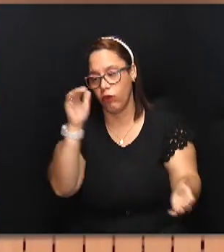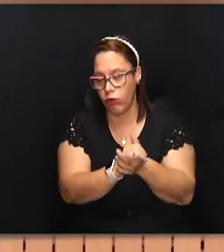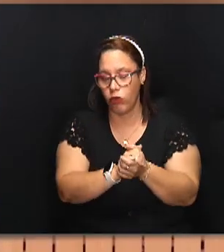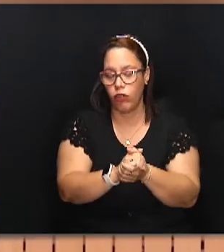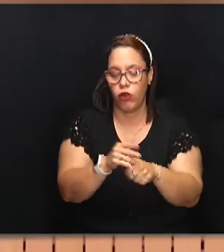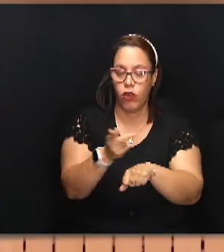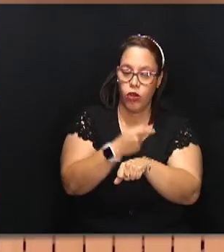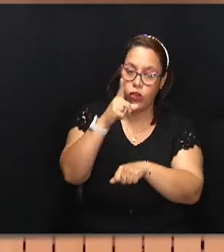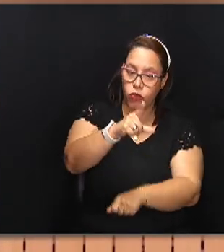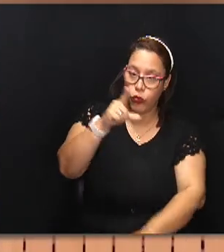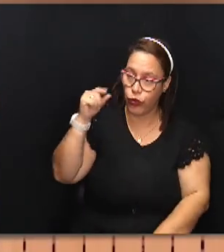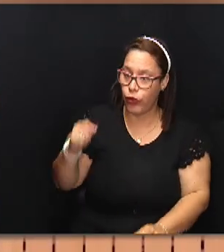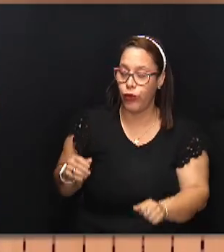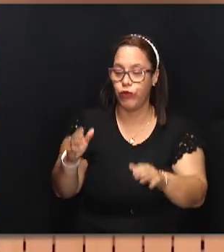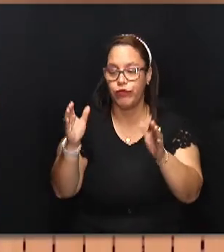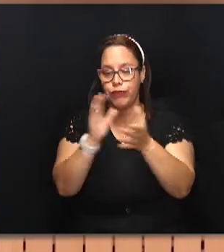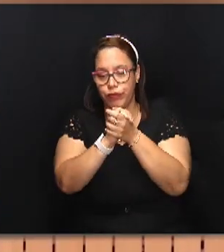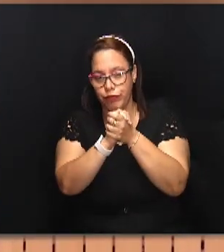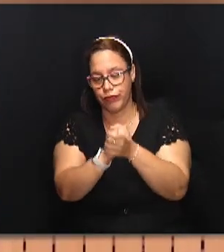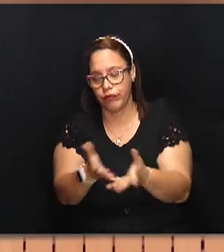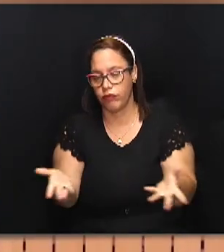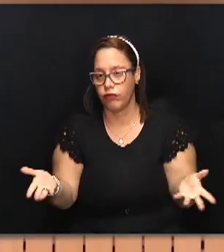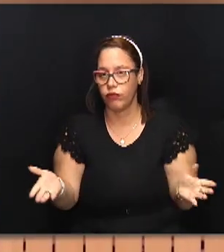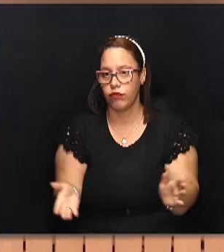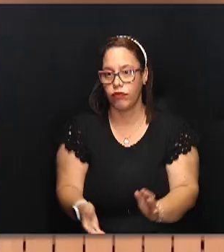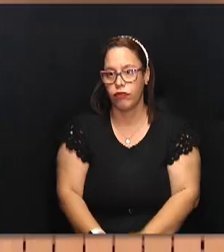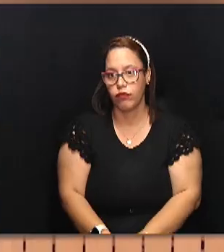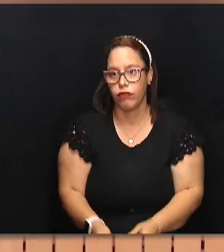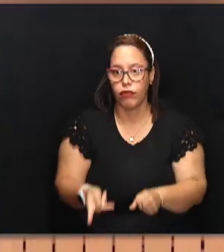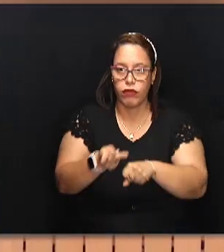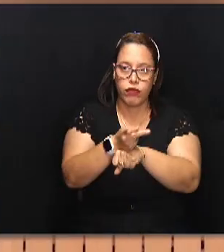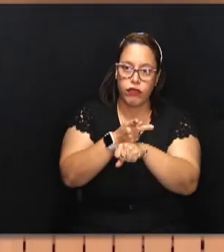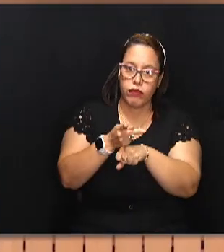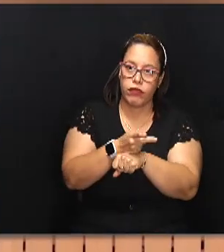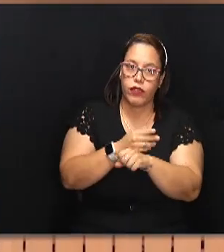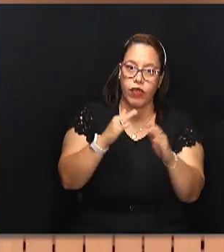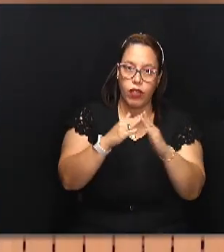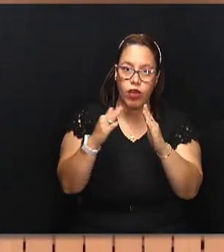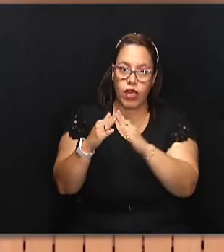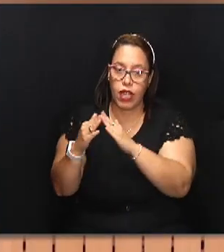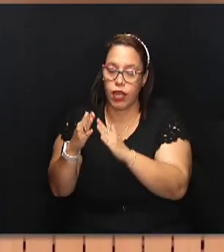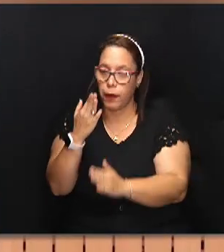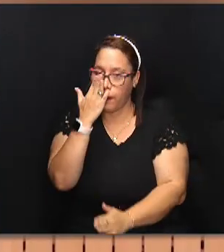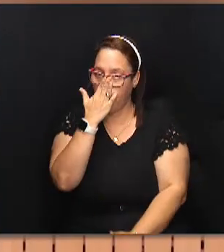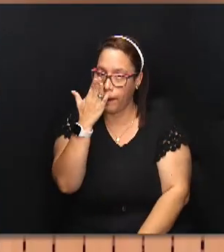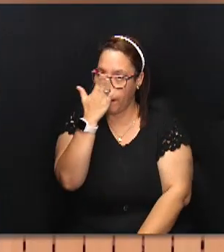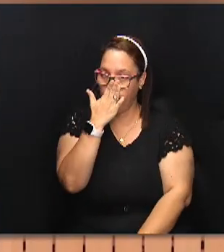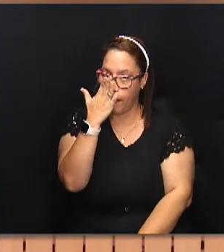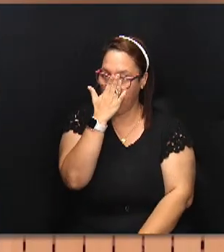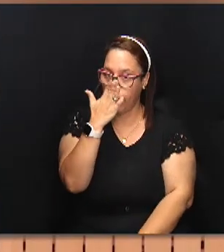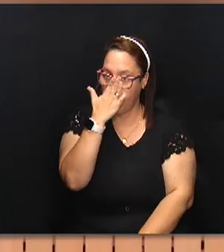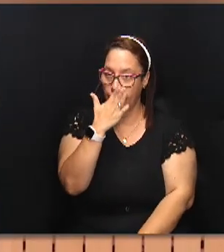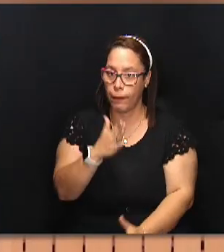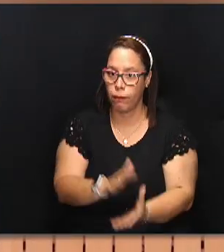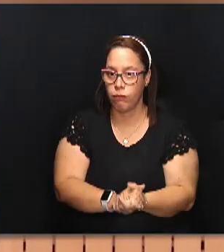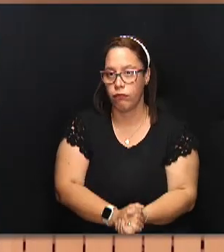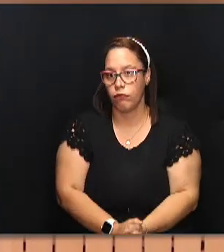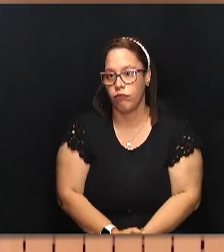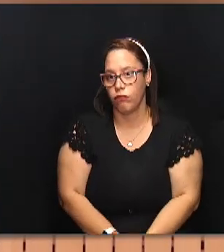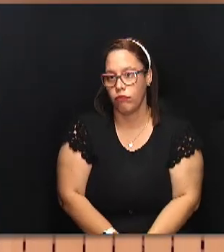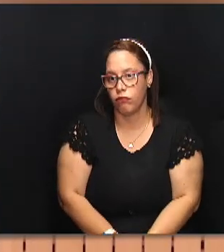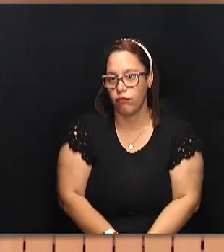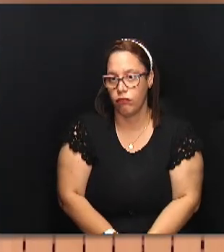casamento, também não satisfaz fora do casamento, vai buscar em casa de prostituição, também não se satisfaz de tanto que consome